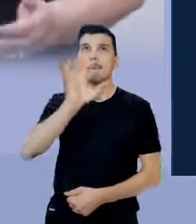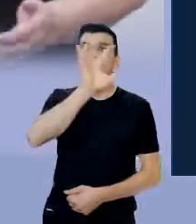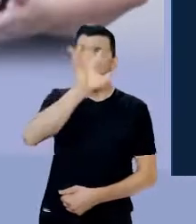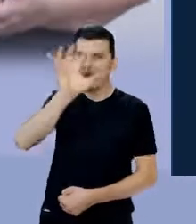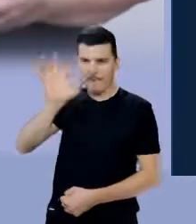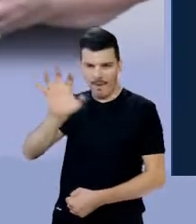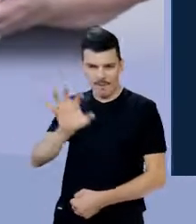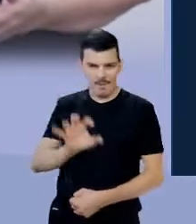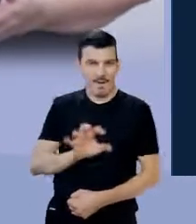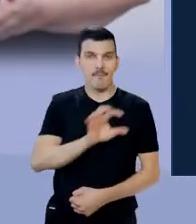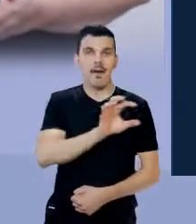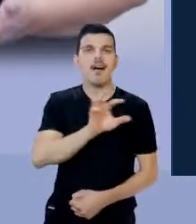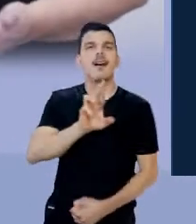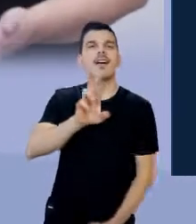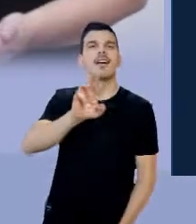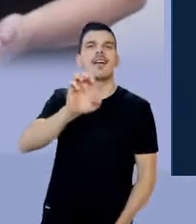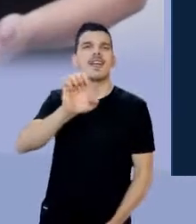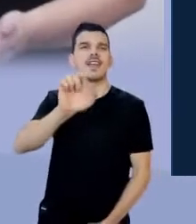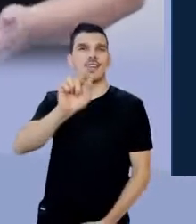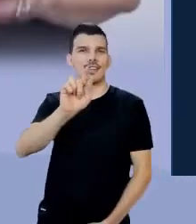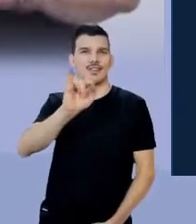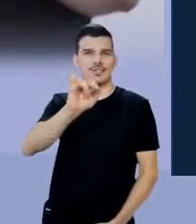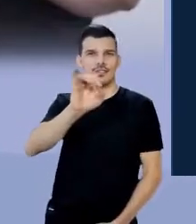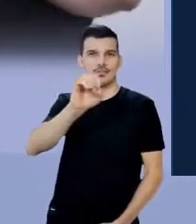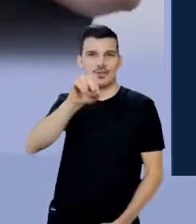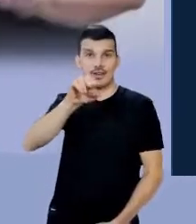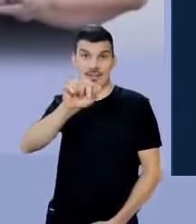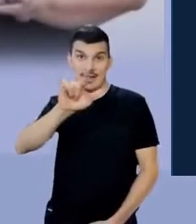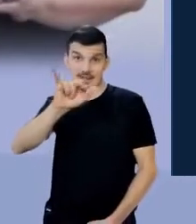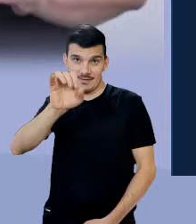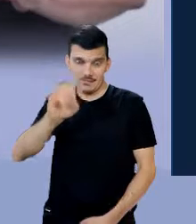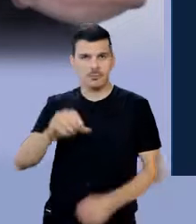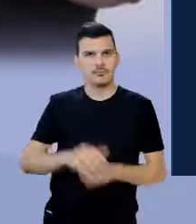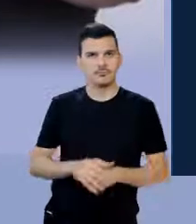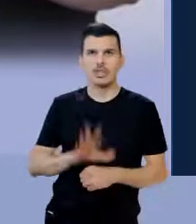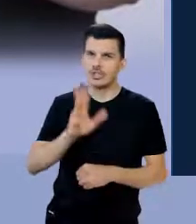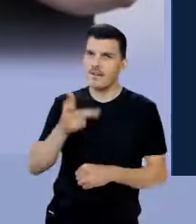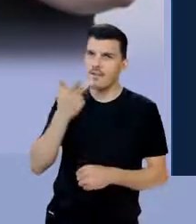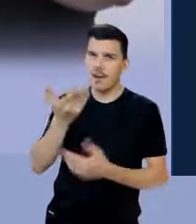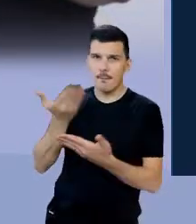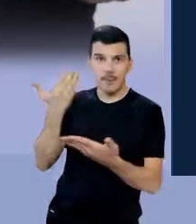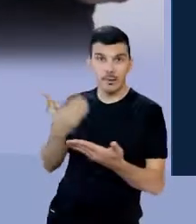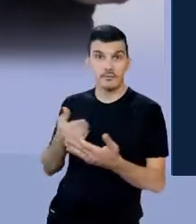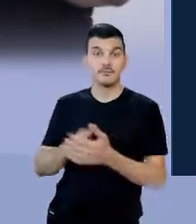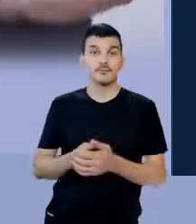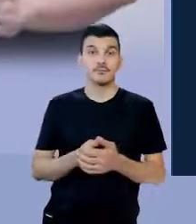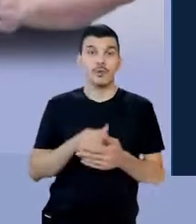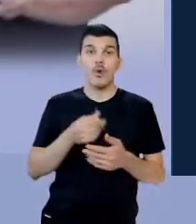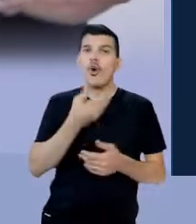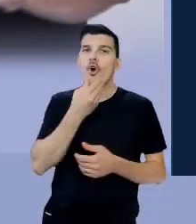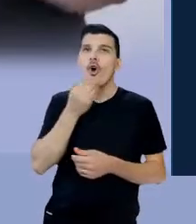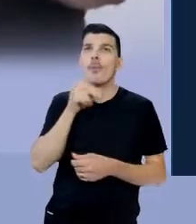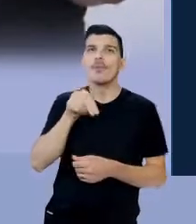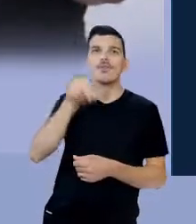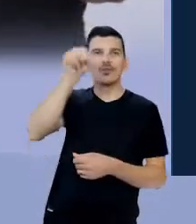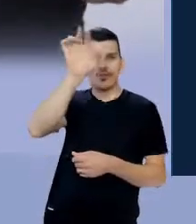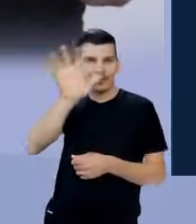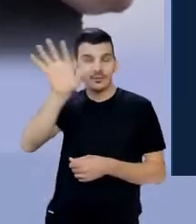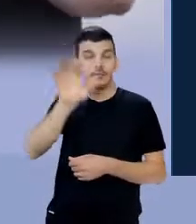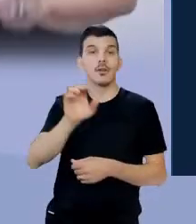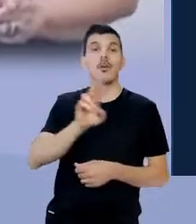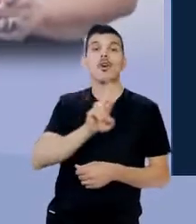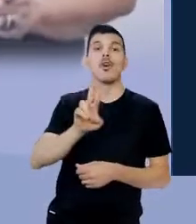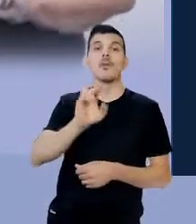os regionalistas. Você se recorda que no pré-modernismo nós conversamos sobre o homem nordestino